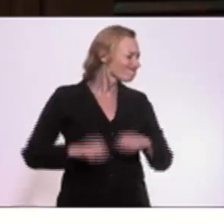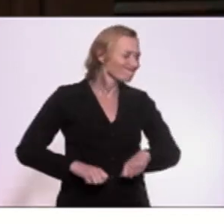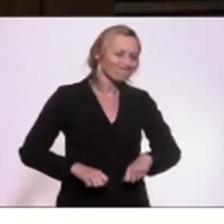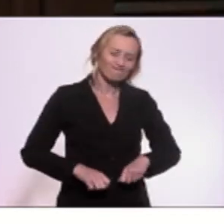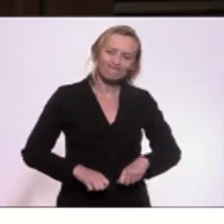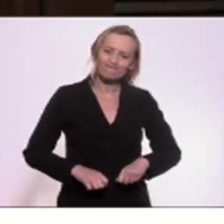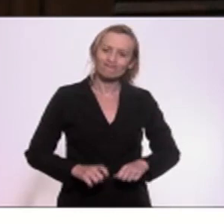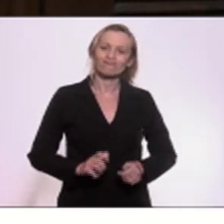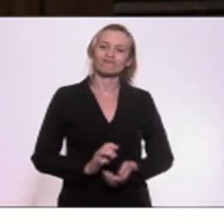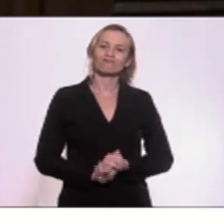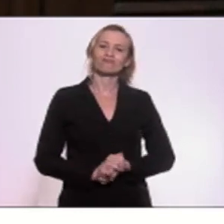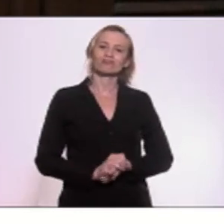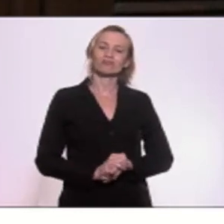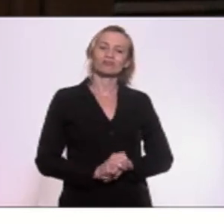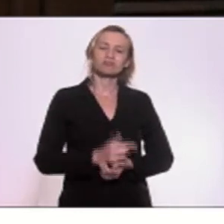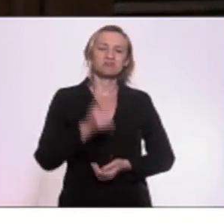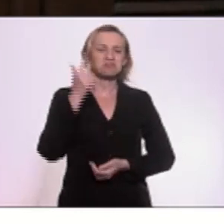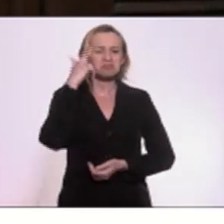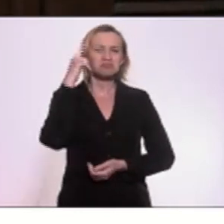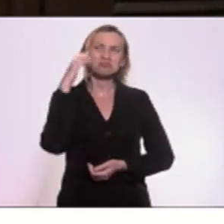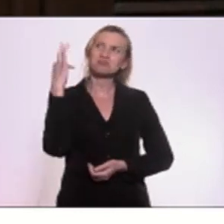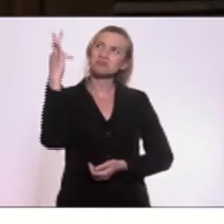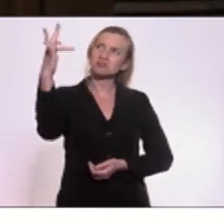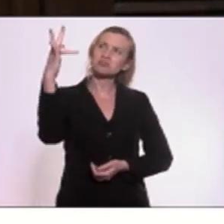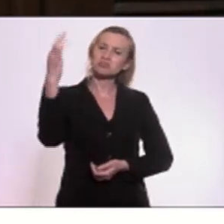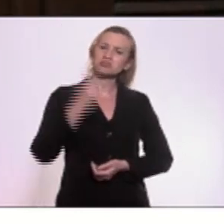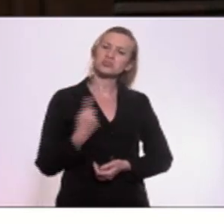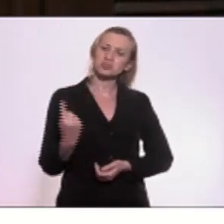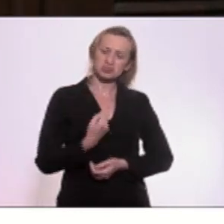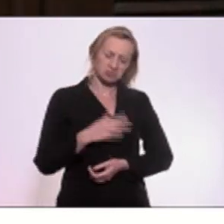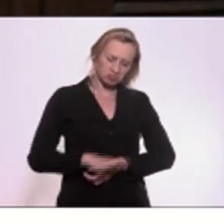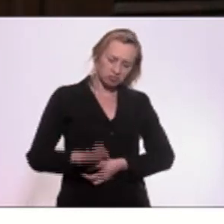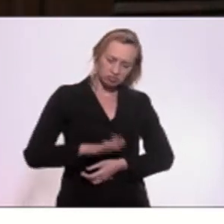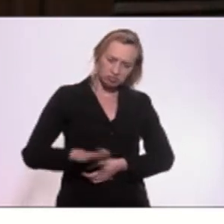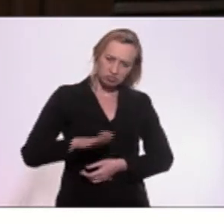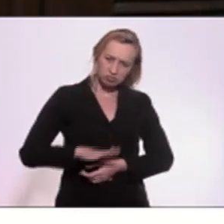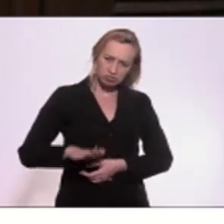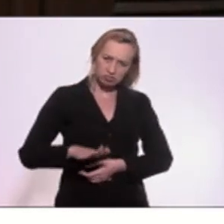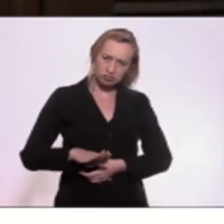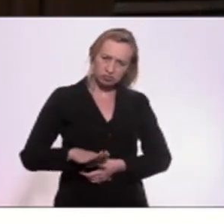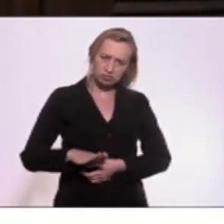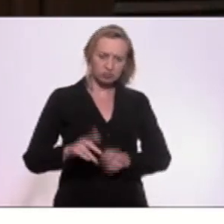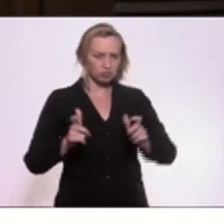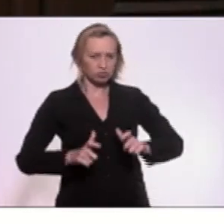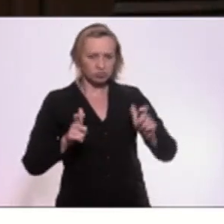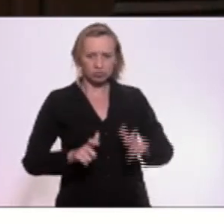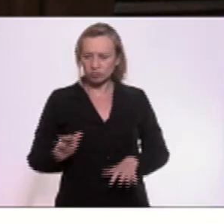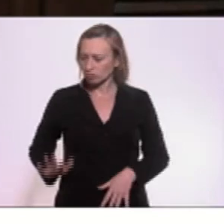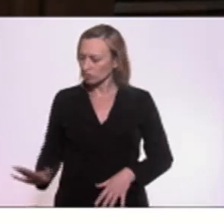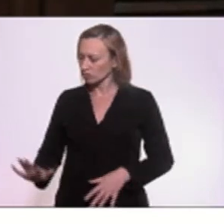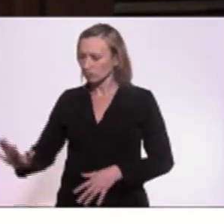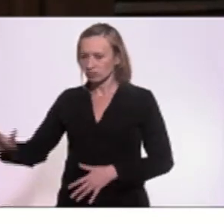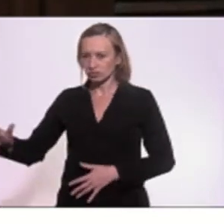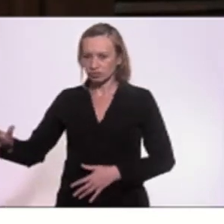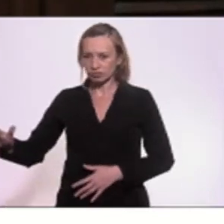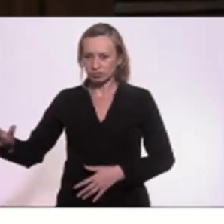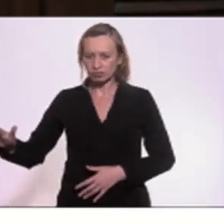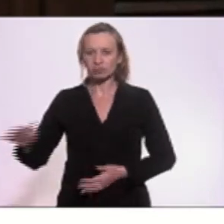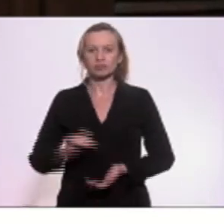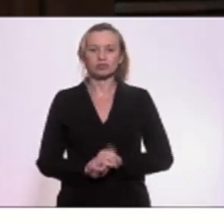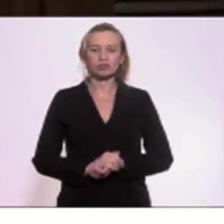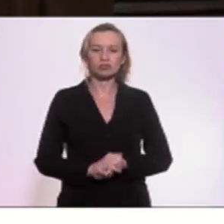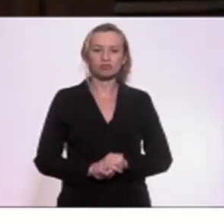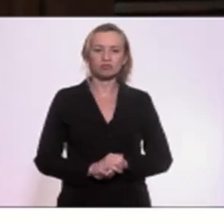impossibilidade de perspectiva de futuro, seja porque as nossas crianças, nos espaços de favelas e periferias, vêm